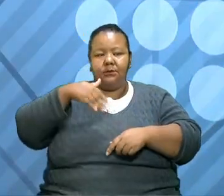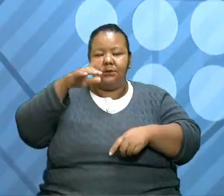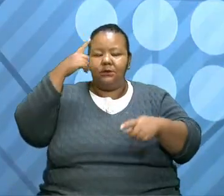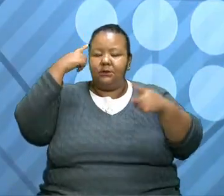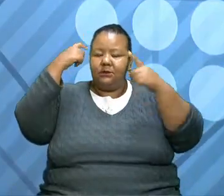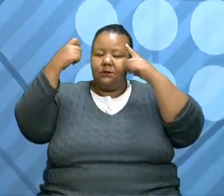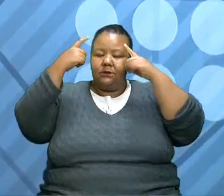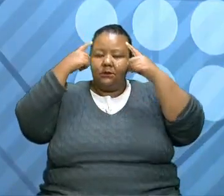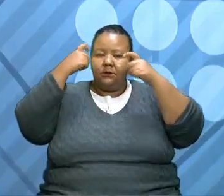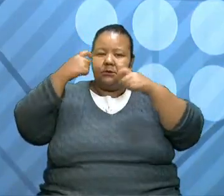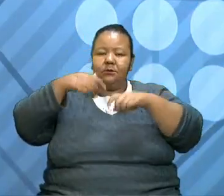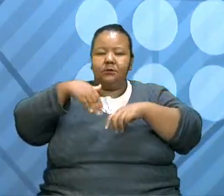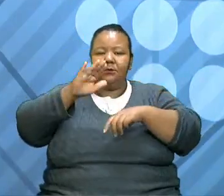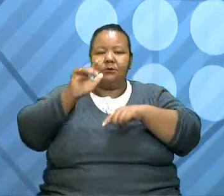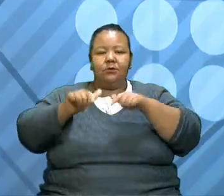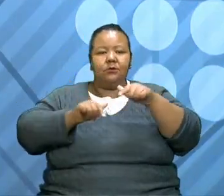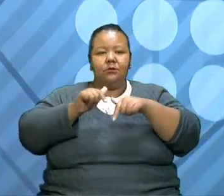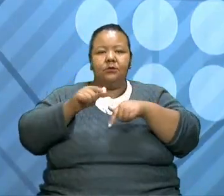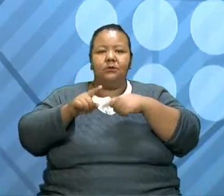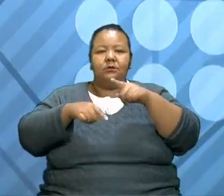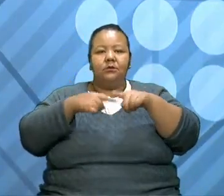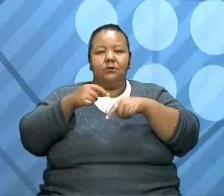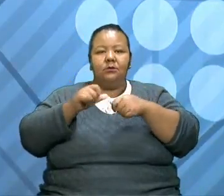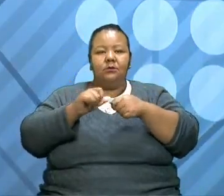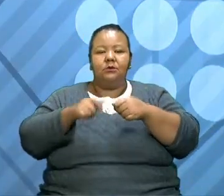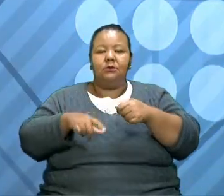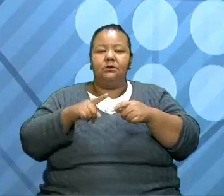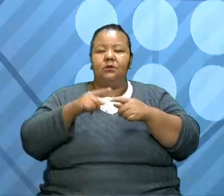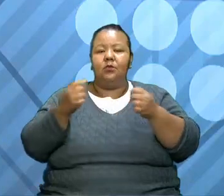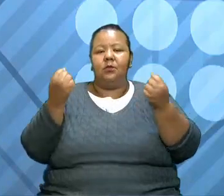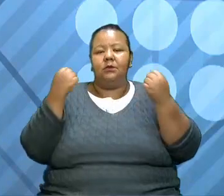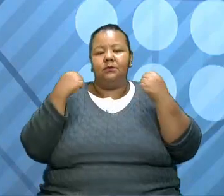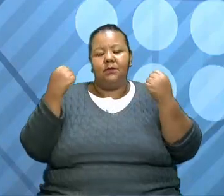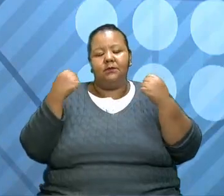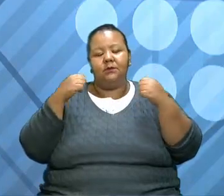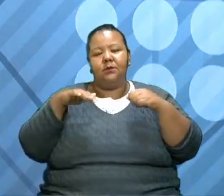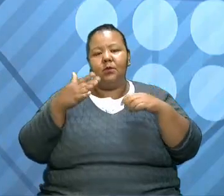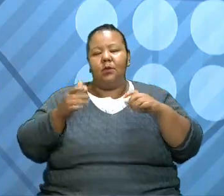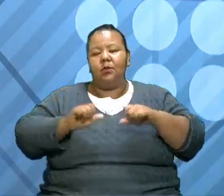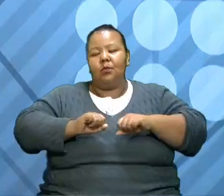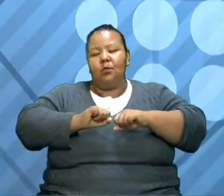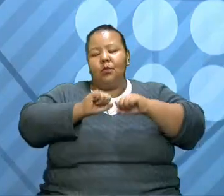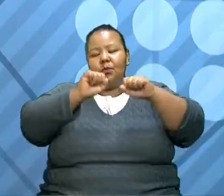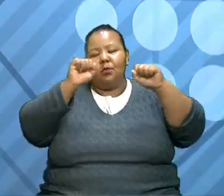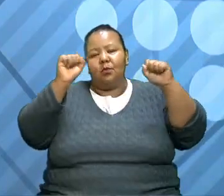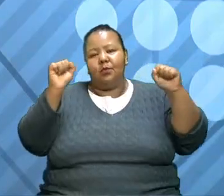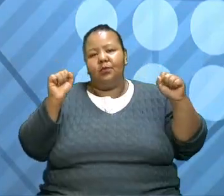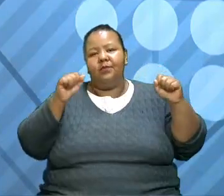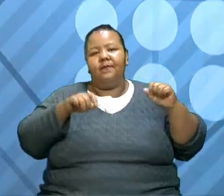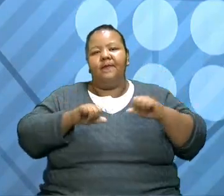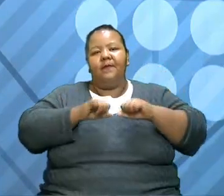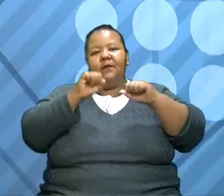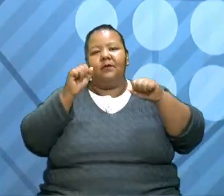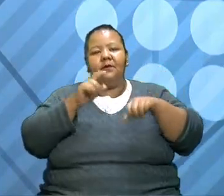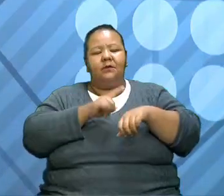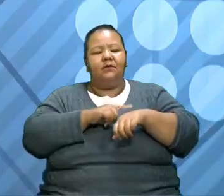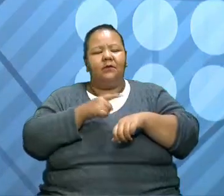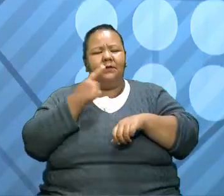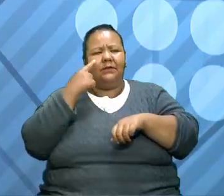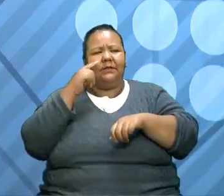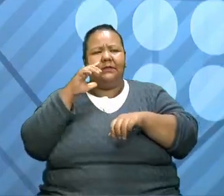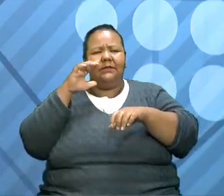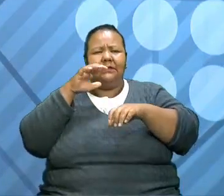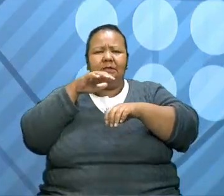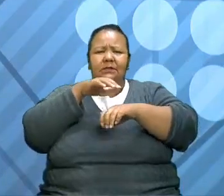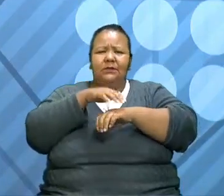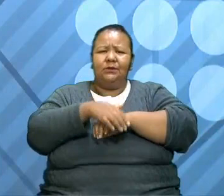criativa e desenvolve muito mais o trabalho depois de realizar uma atividade física logo pela corda. Então, aí eu acordo e falo assim, não, está um pouco escuro, estou vendo